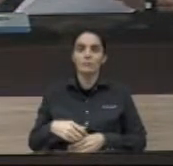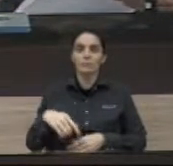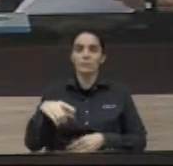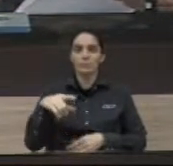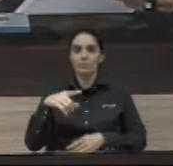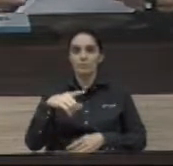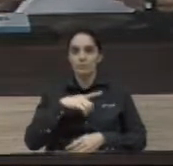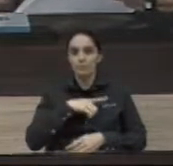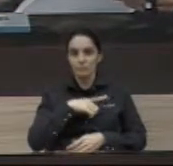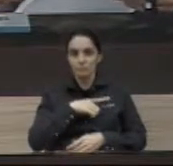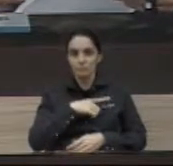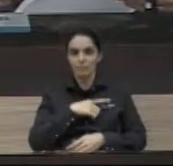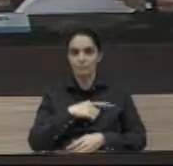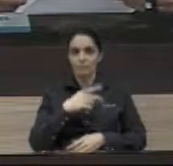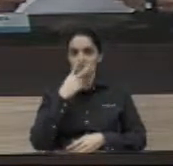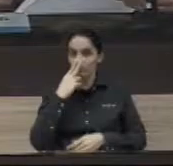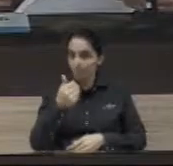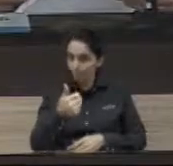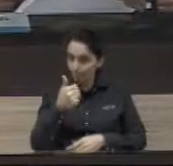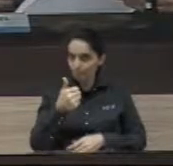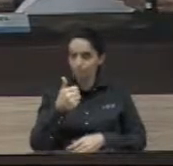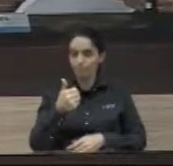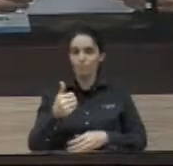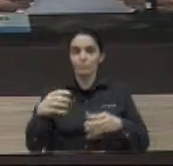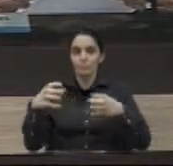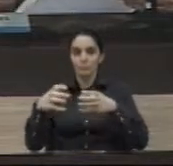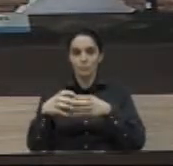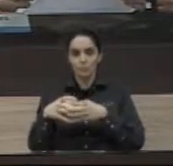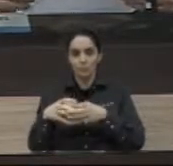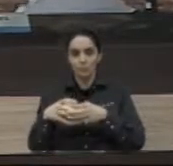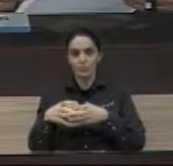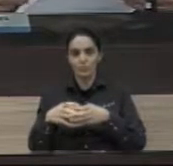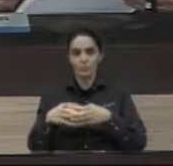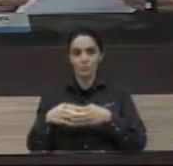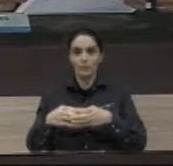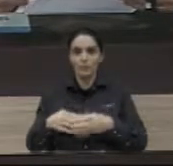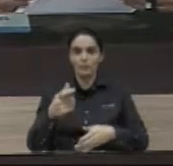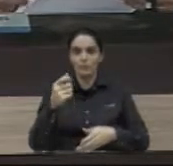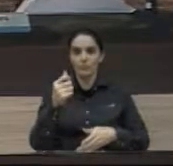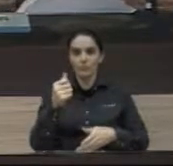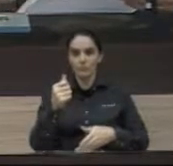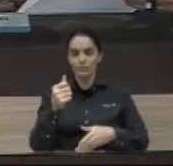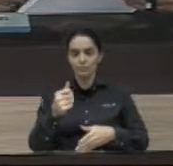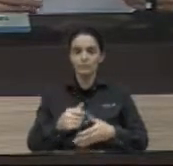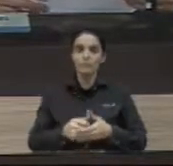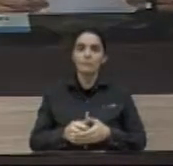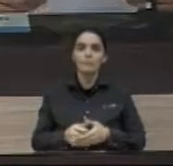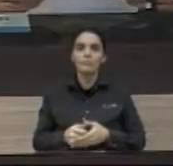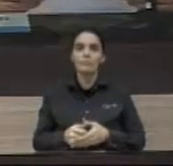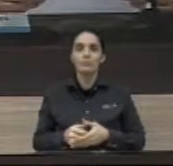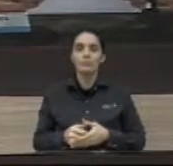que receberam parecer favorável da Comissão Permanente de Orçamento, Finanças e Contabilidade, a saber.